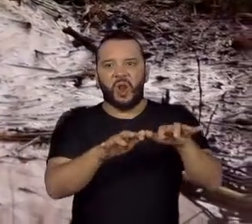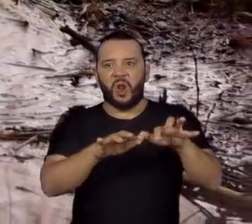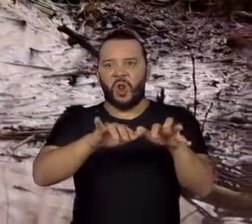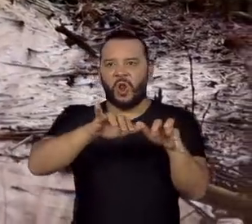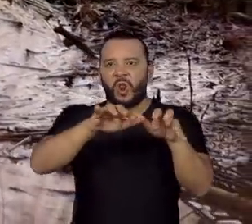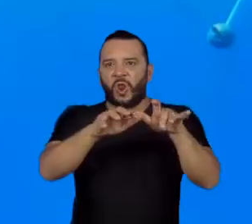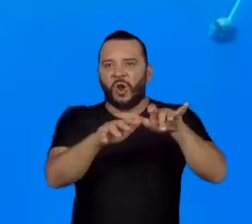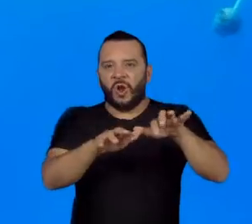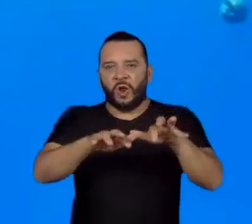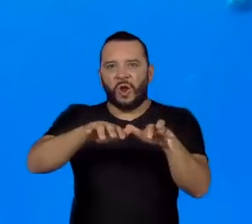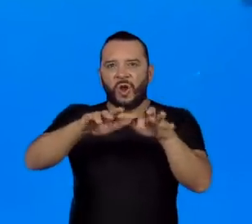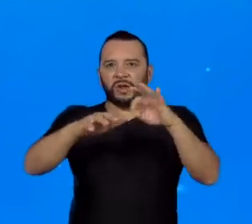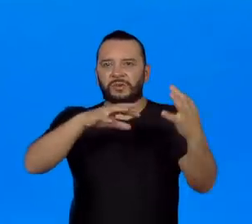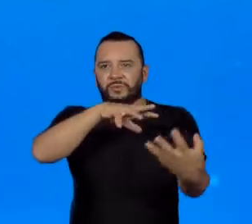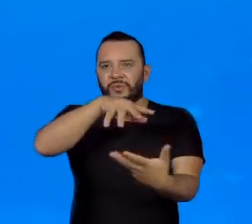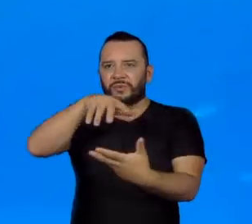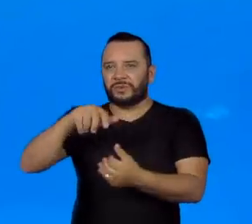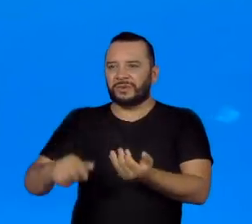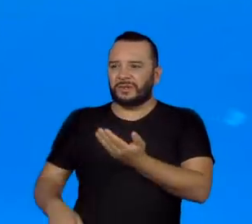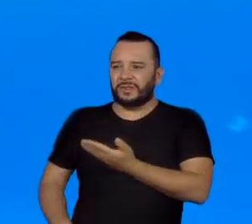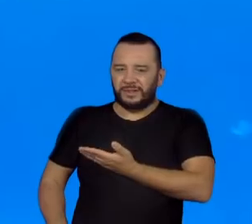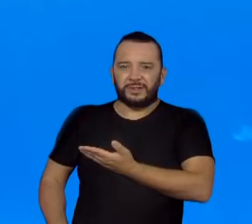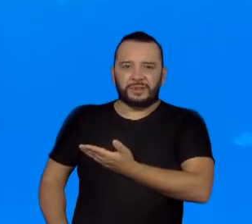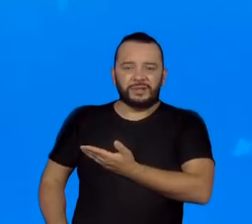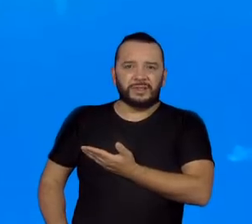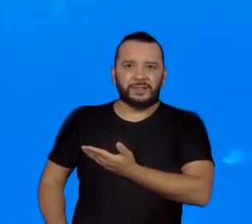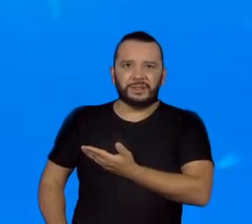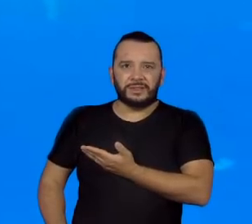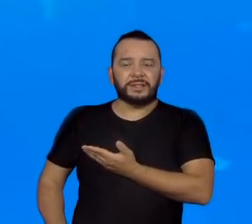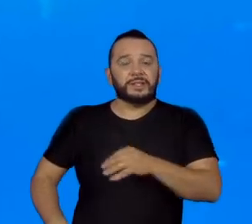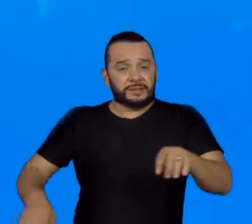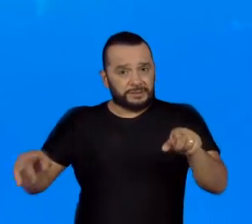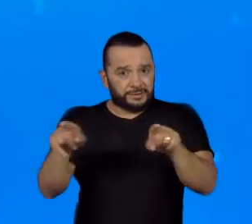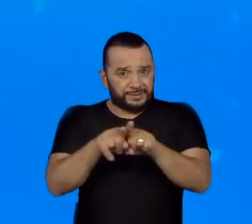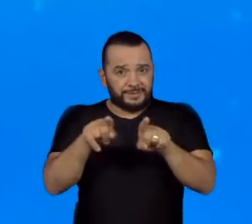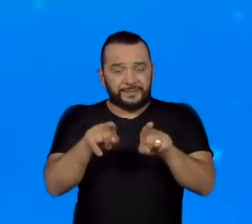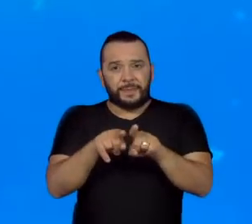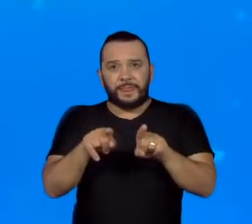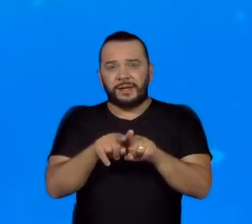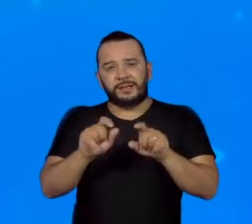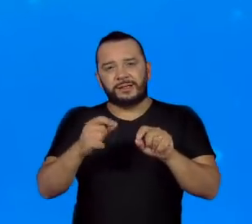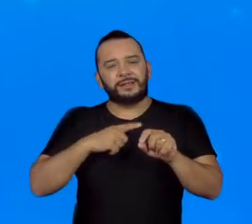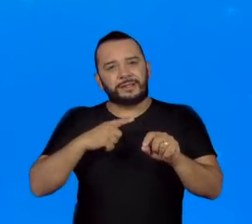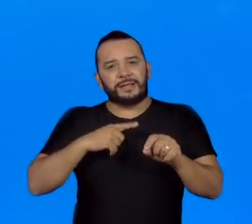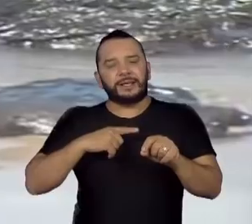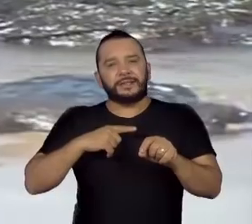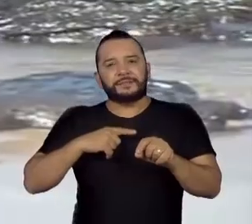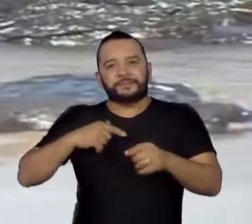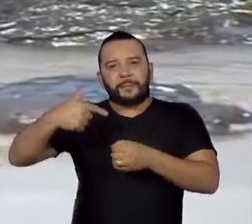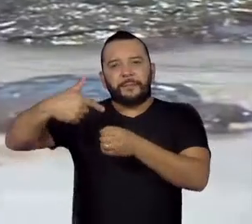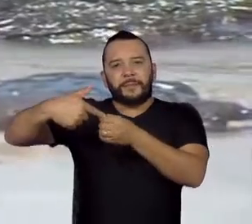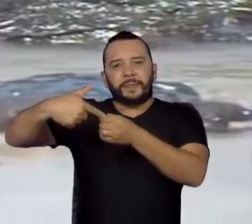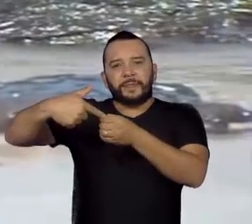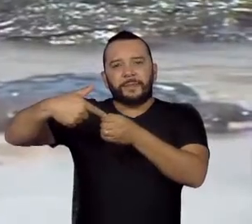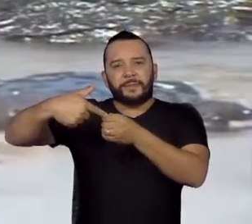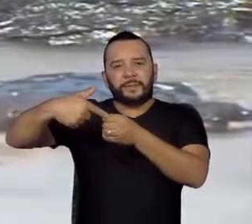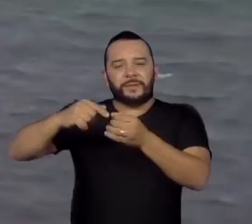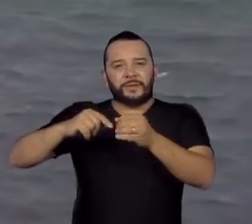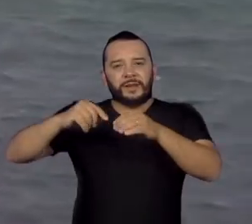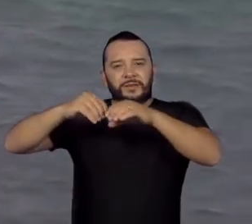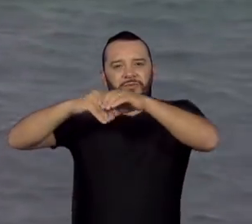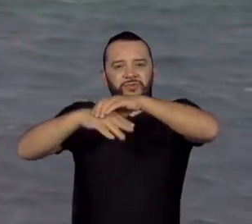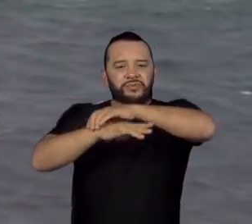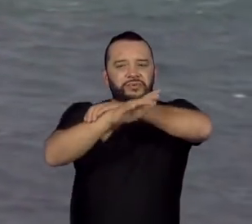todos os oceanos do mundo, seja pelas contaminações de derramamentos de petróleo, de alta movimentação